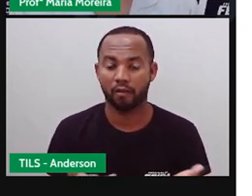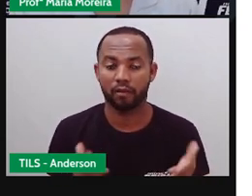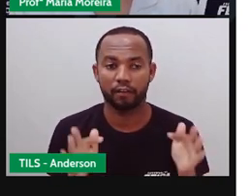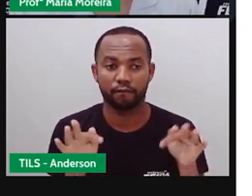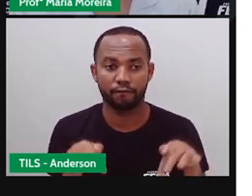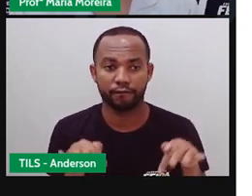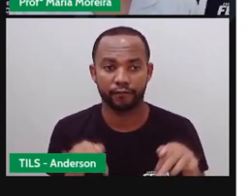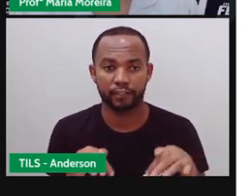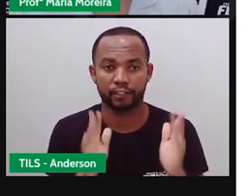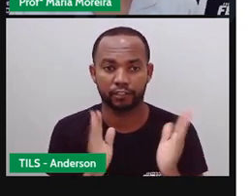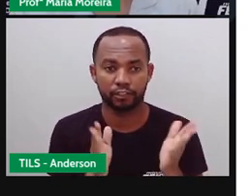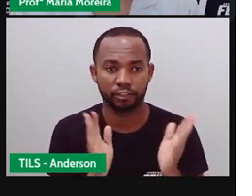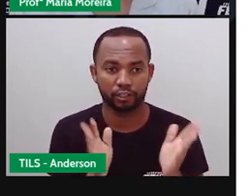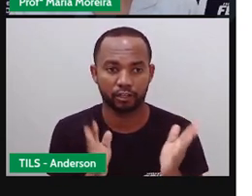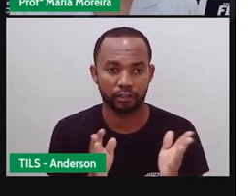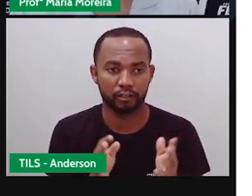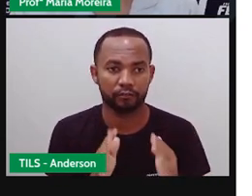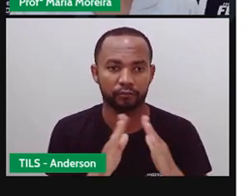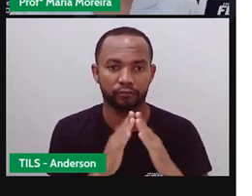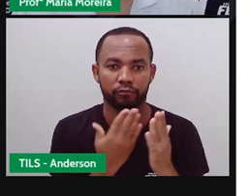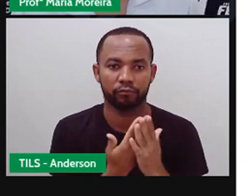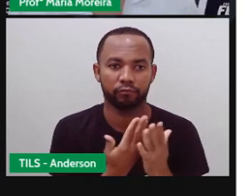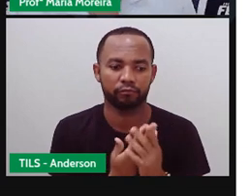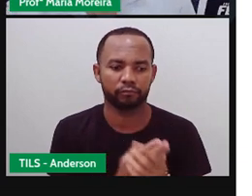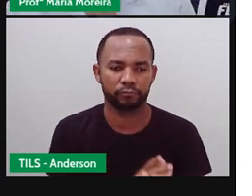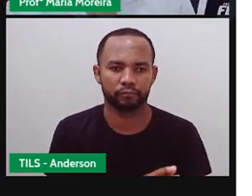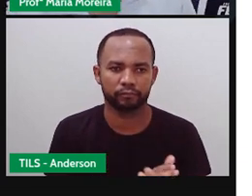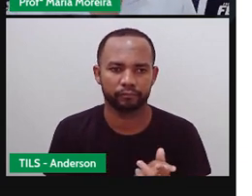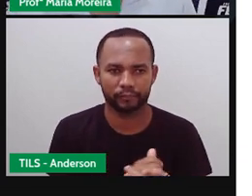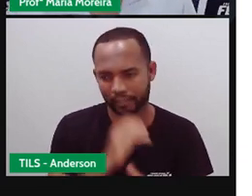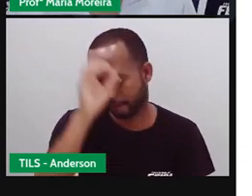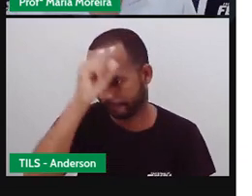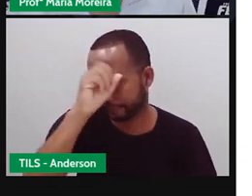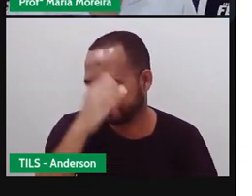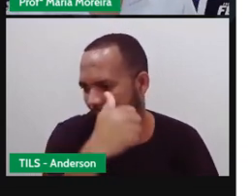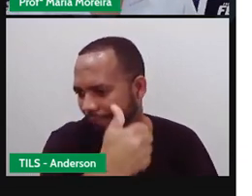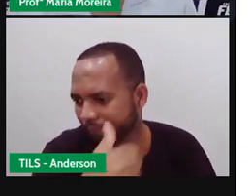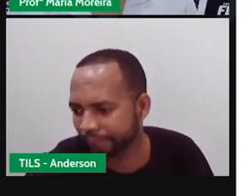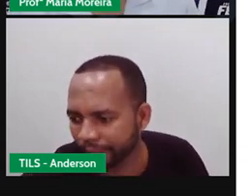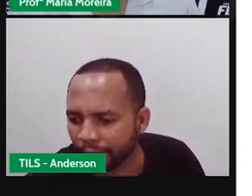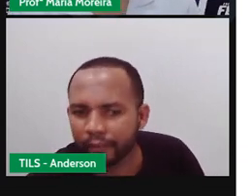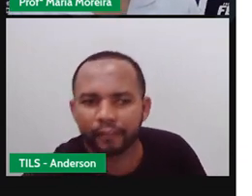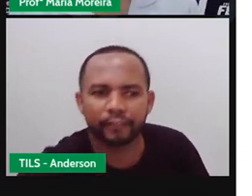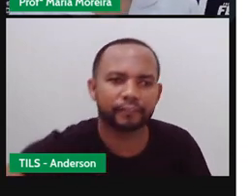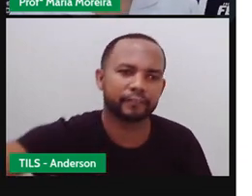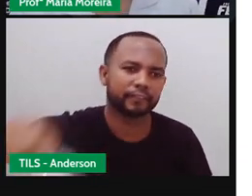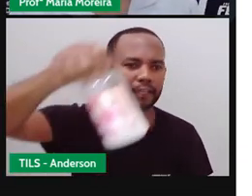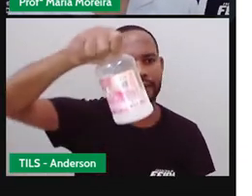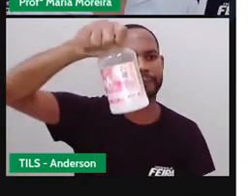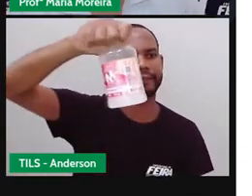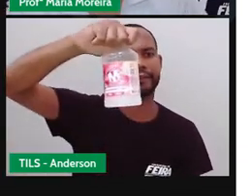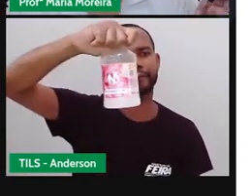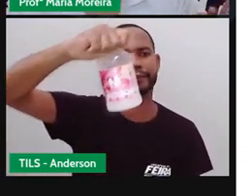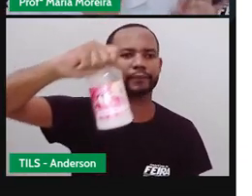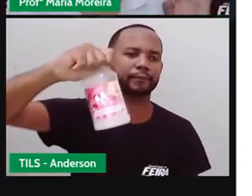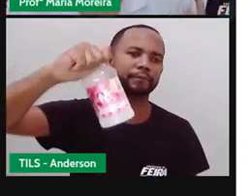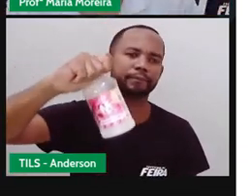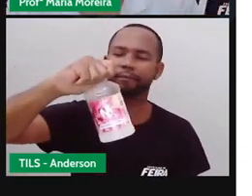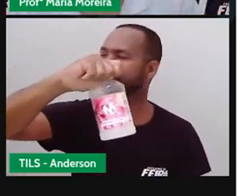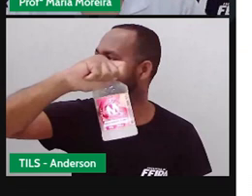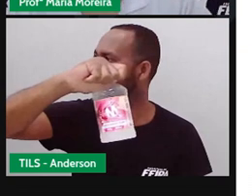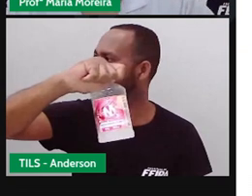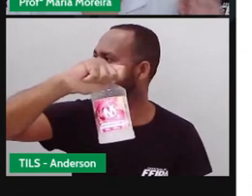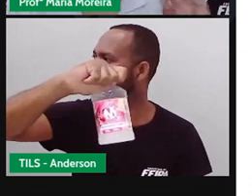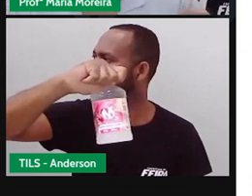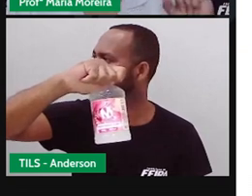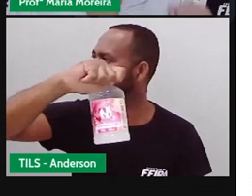finalzinho na nossa aula de som aprendeu o primeiro tudo aí ó eu acho